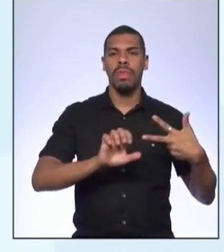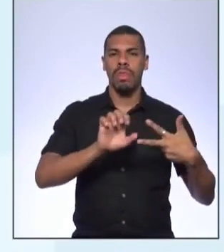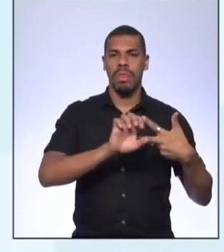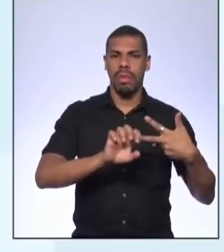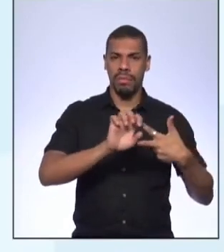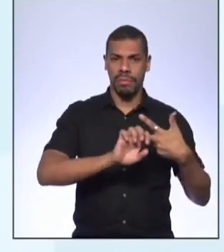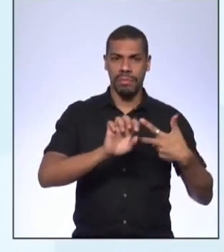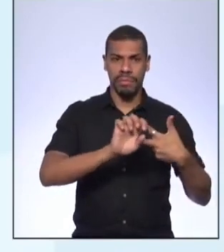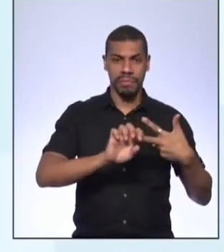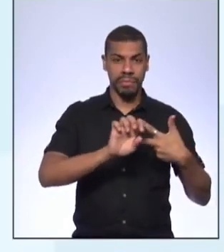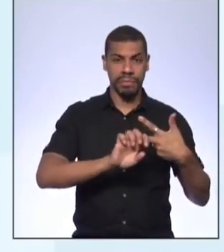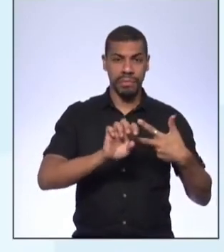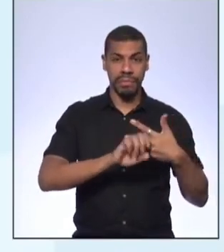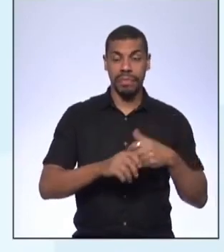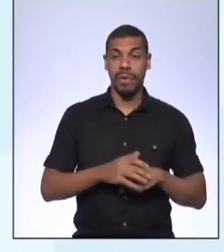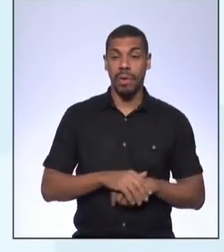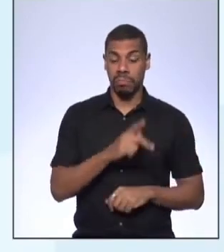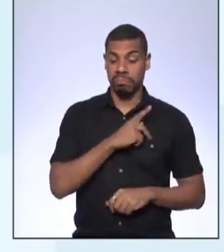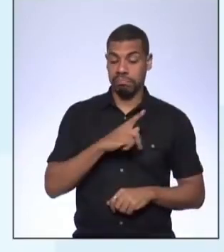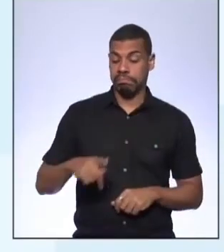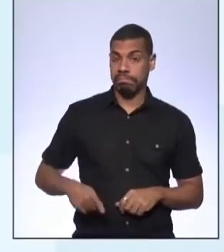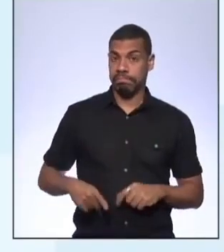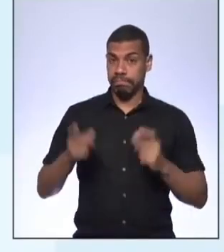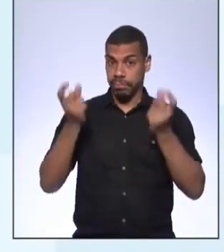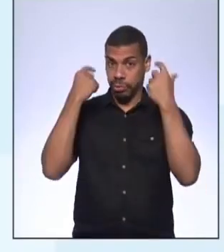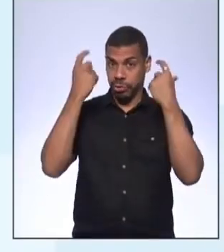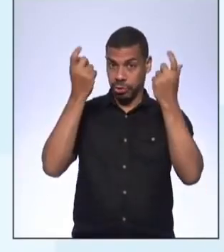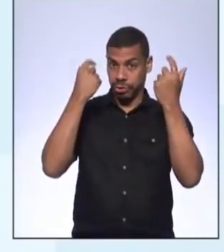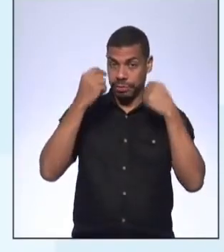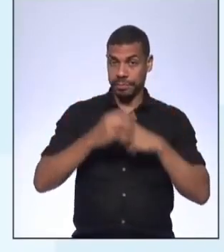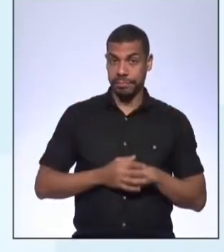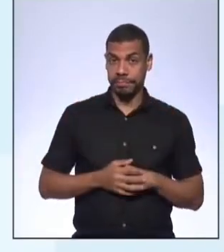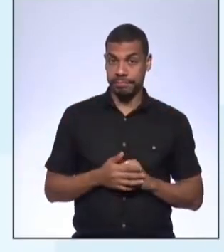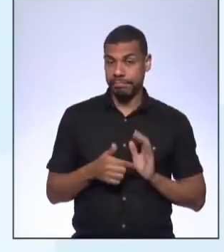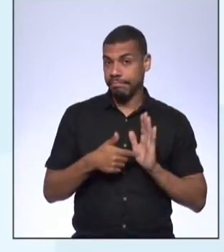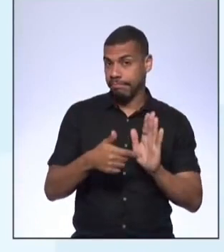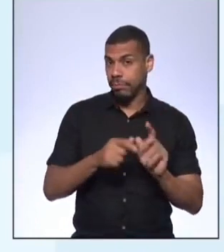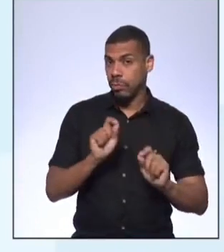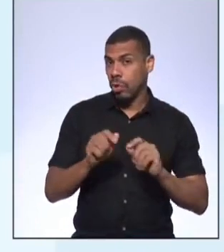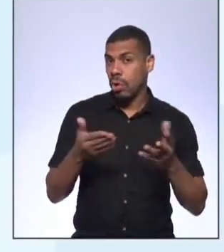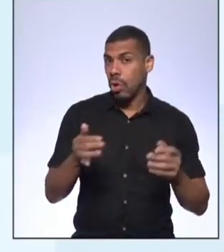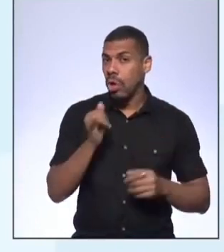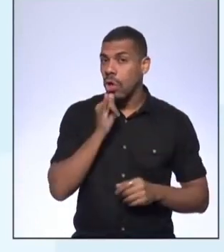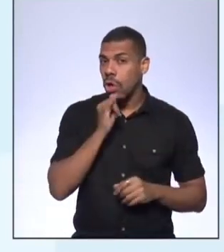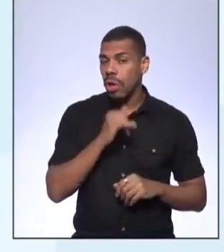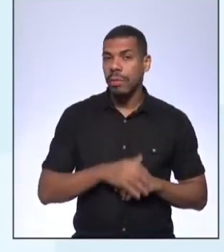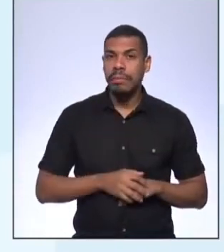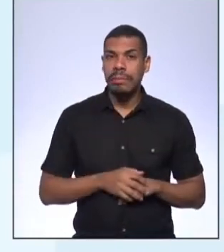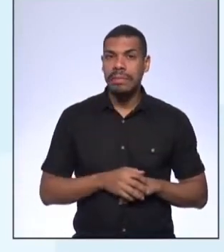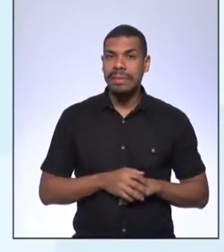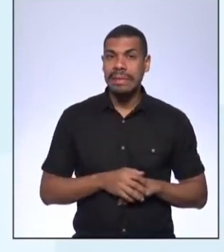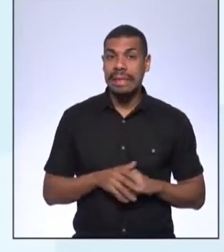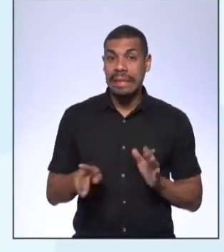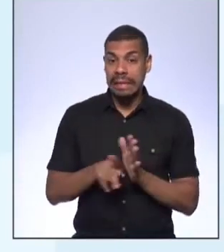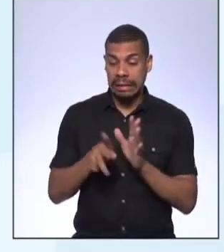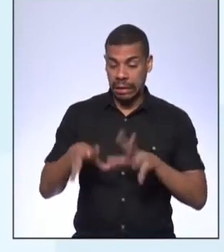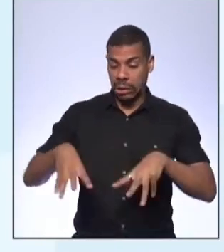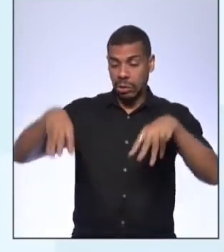daí que o presidente do México trabalha, né? Nesse exato local, erguia-se o